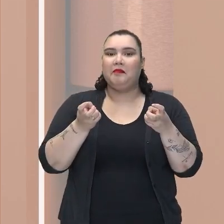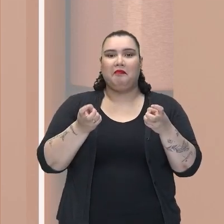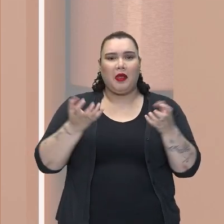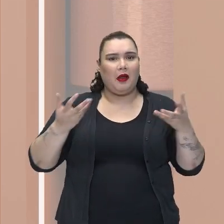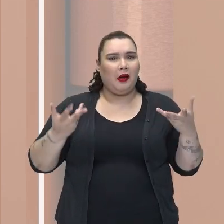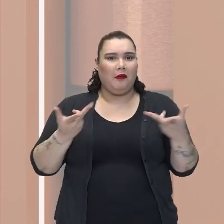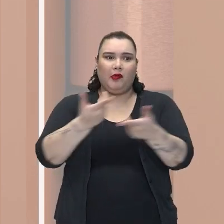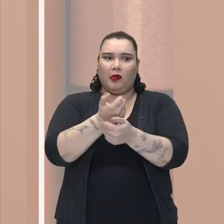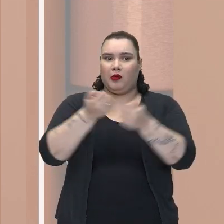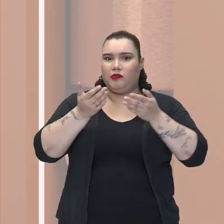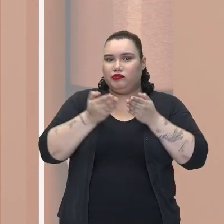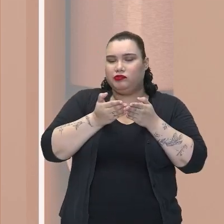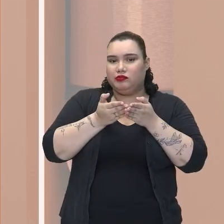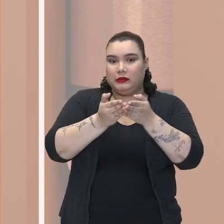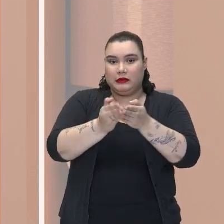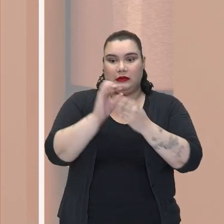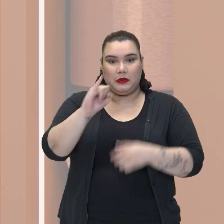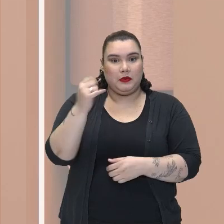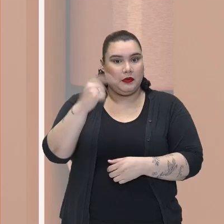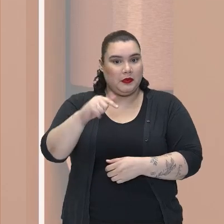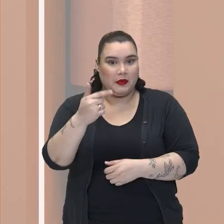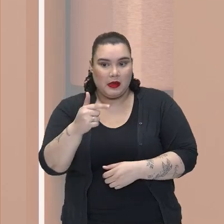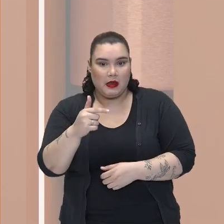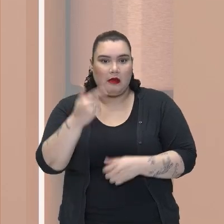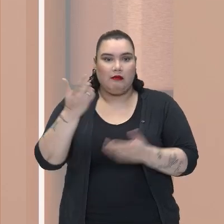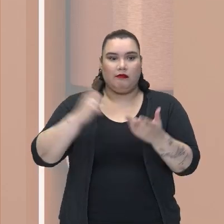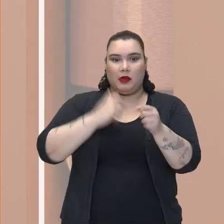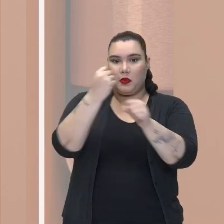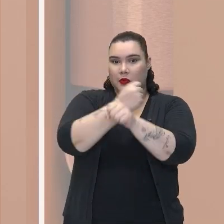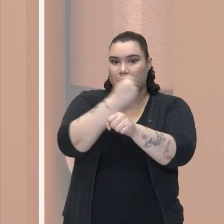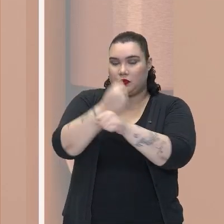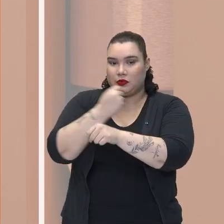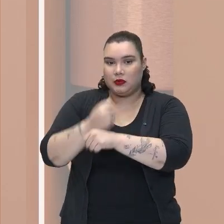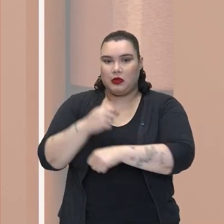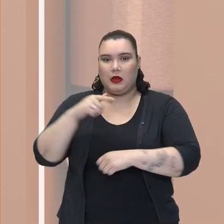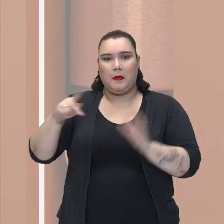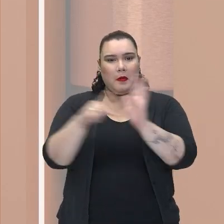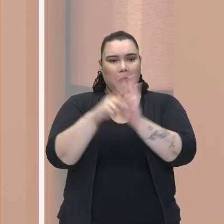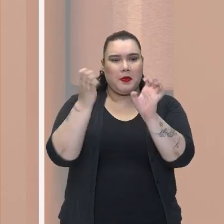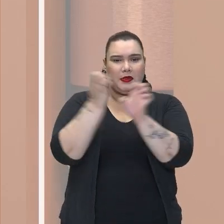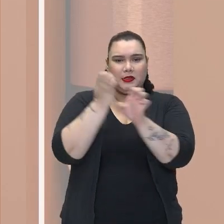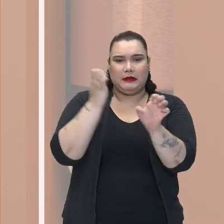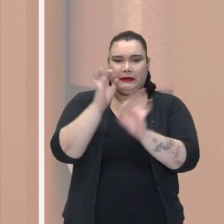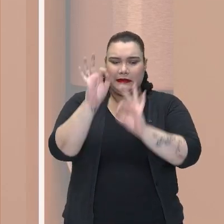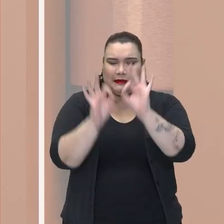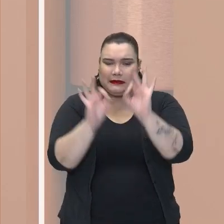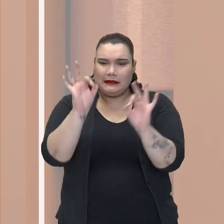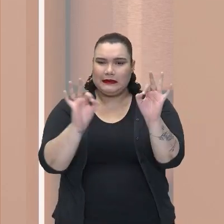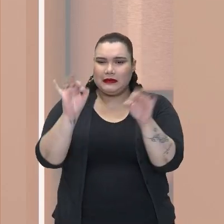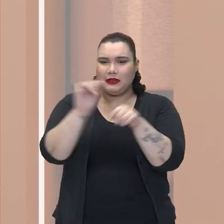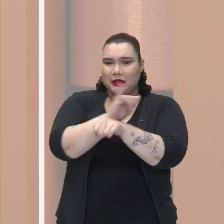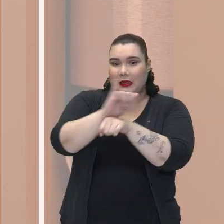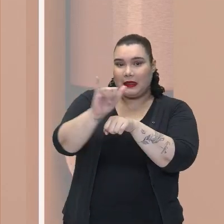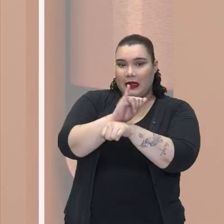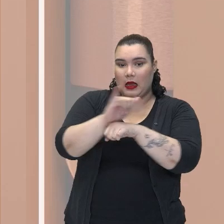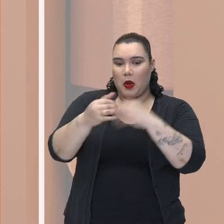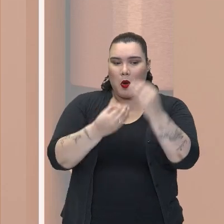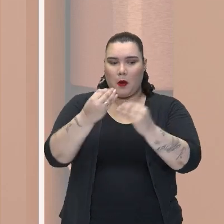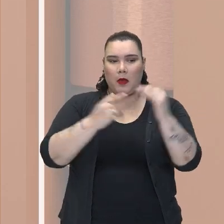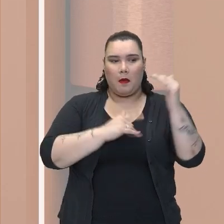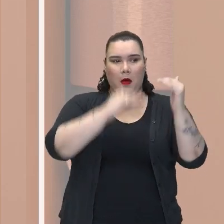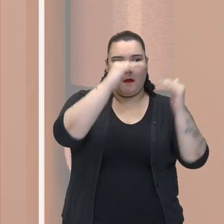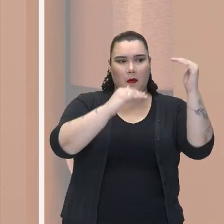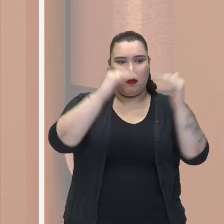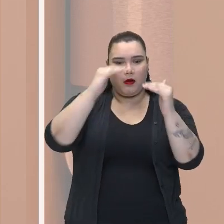sido construído aí à luz de todo o requinte, né, da engenharia para fazer esses movimentos de subida e de descida